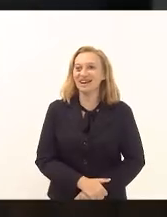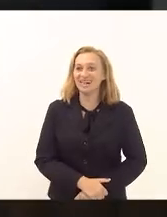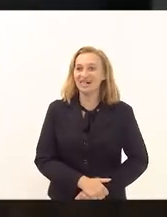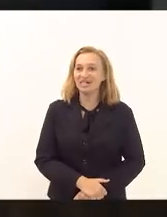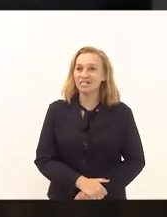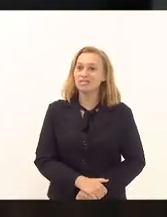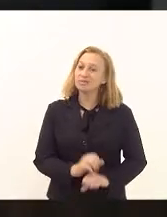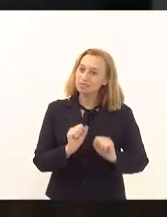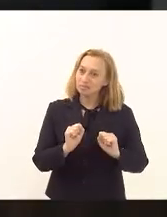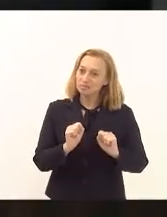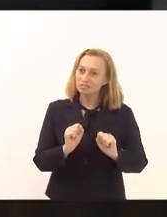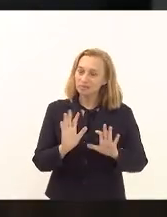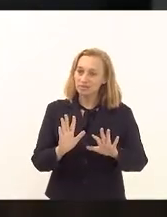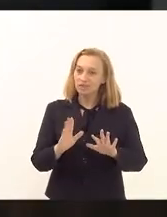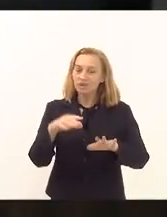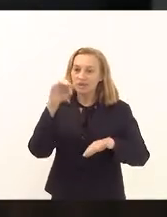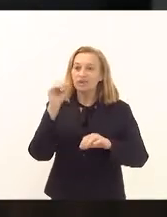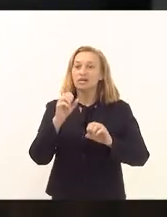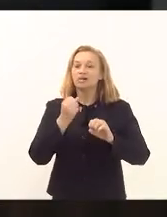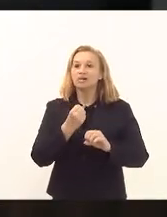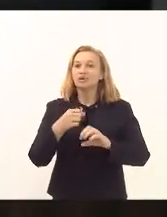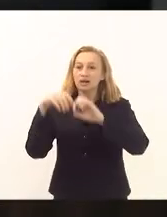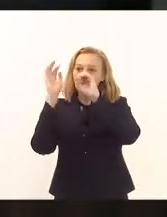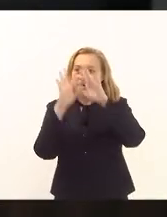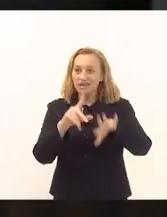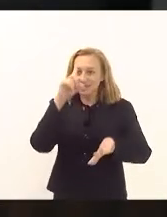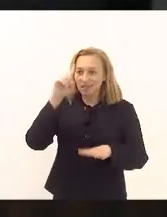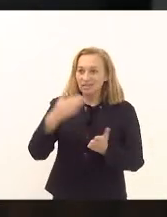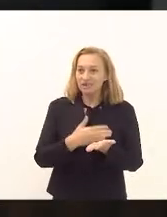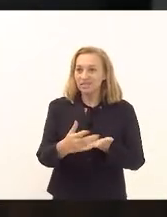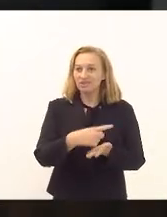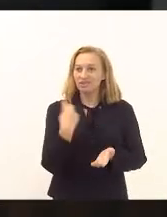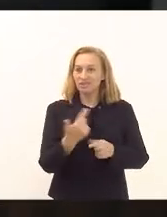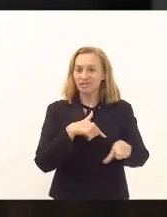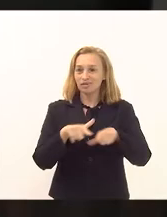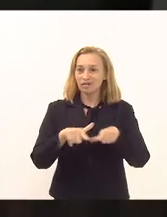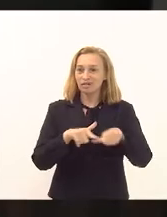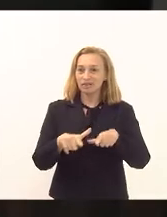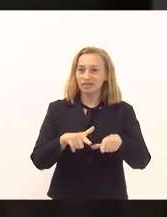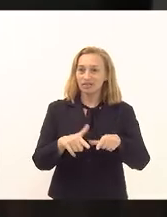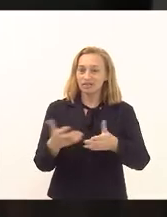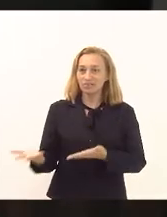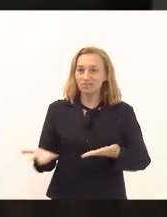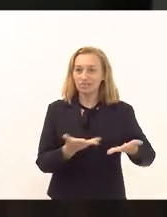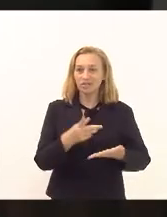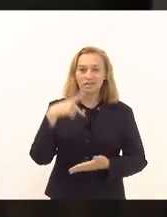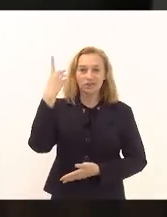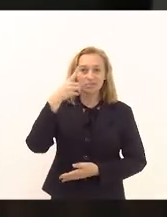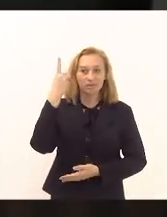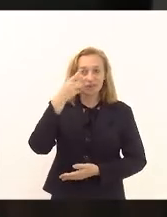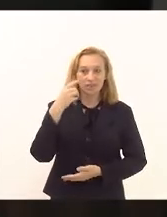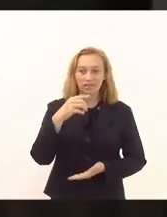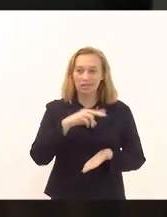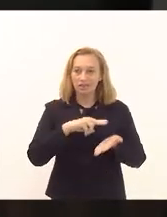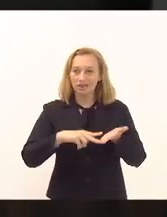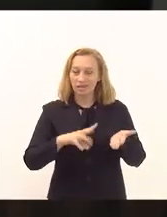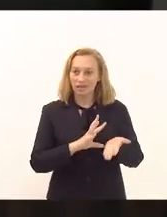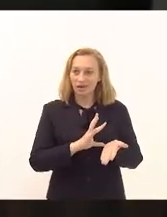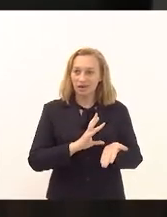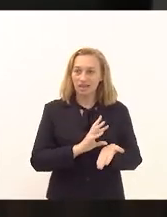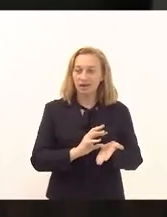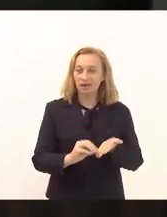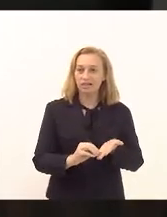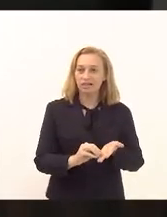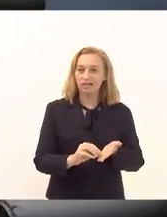Luciano, por favor, um instante. Havendo número legal sobre a proteção de Deus, iniciamos os nossos trabalhos. A presidência convida a deputada Marta Rocha a fazer a leitura da ata da sessão